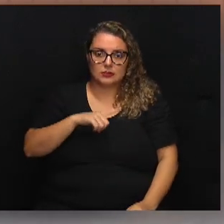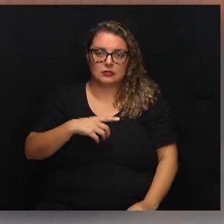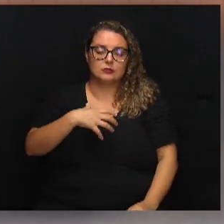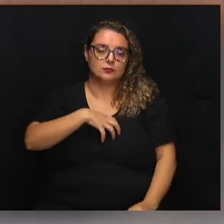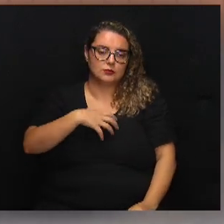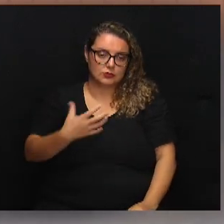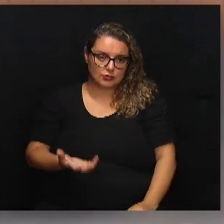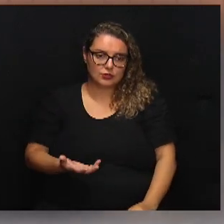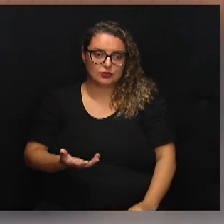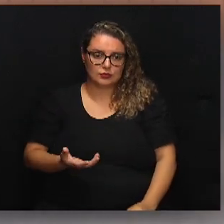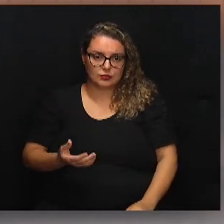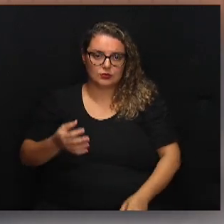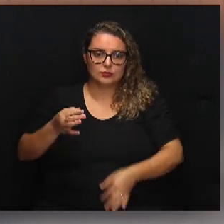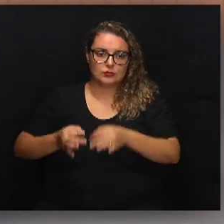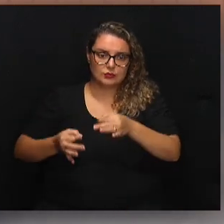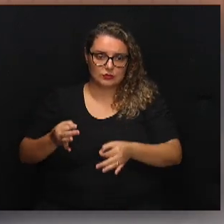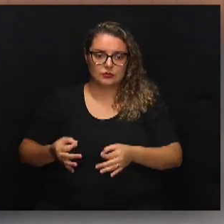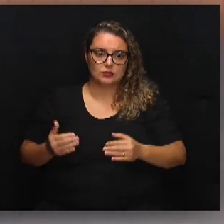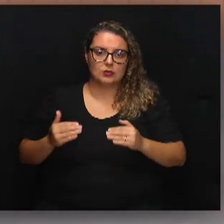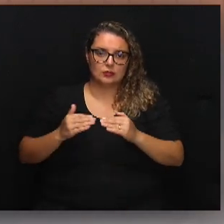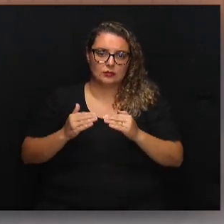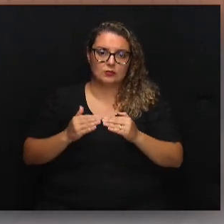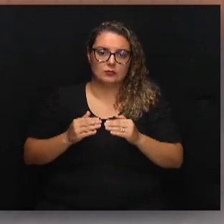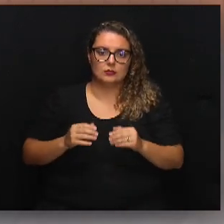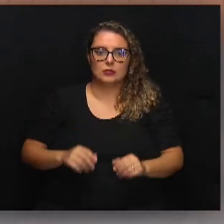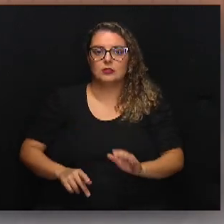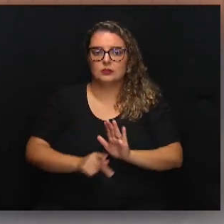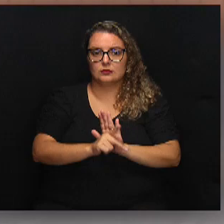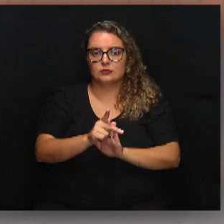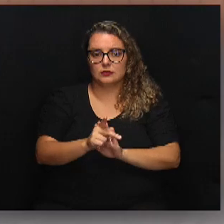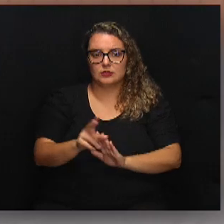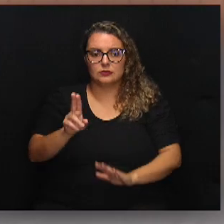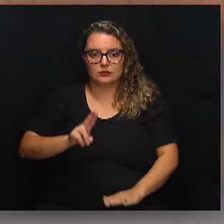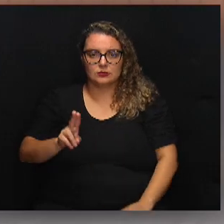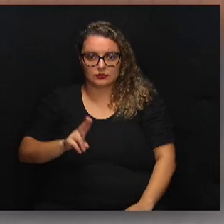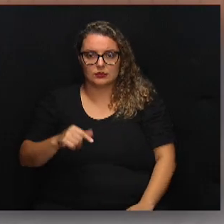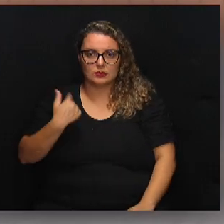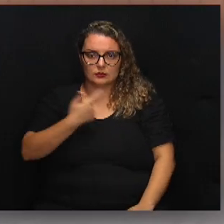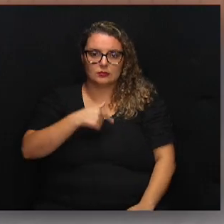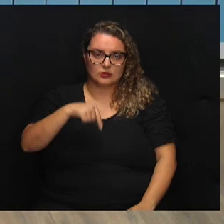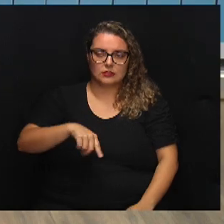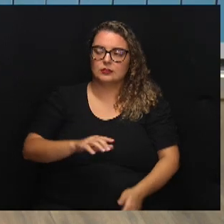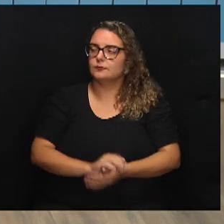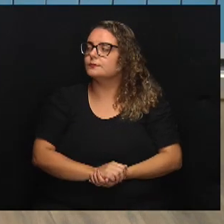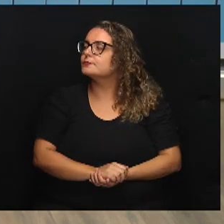condições jurídicas favoráveis para que esse projeto seja implantado em Campinas.